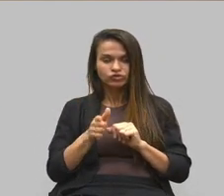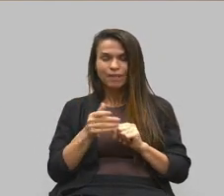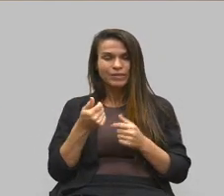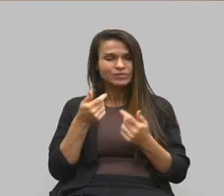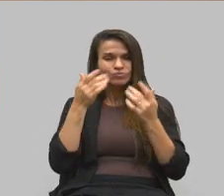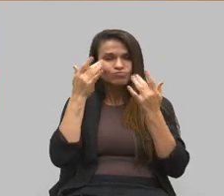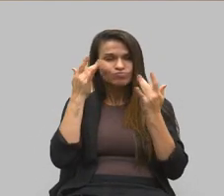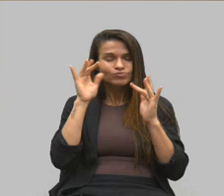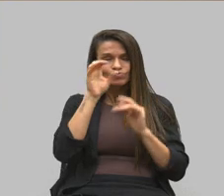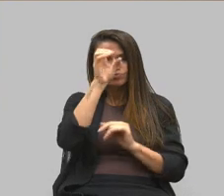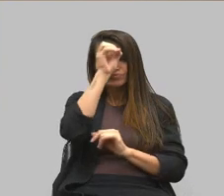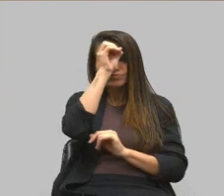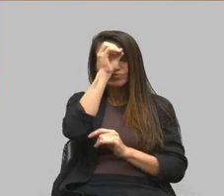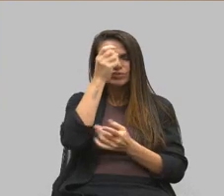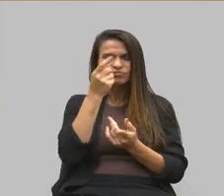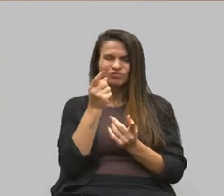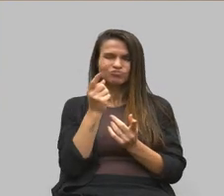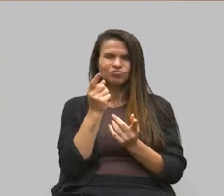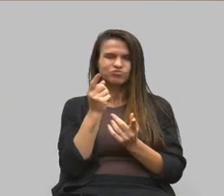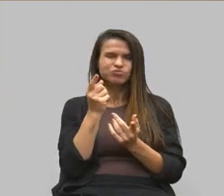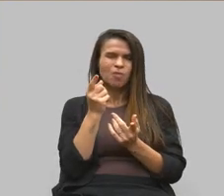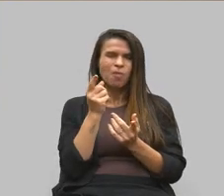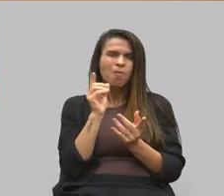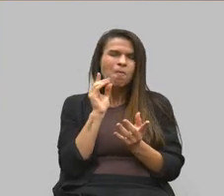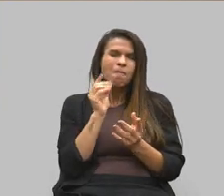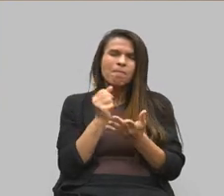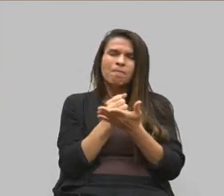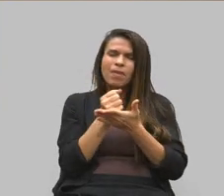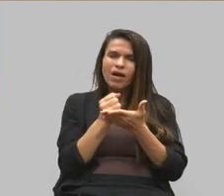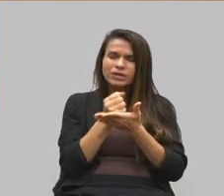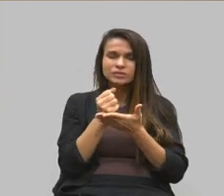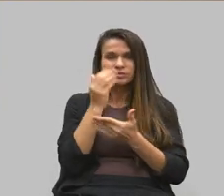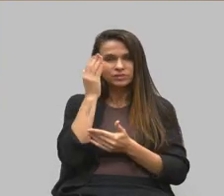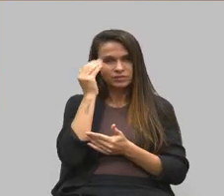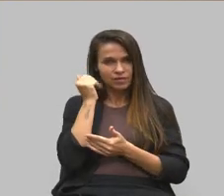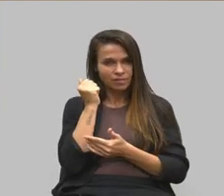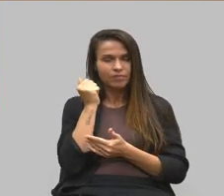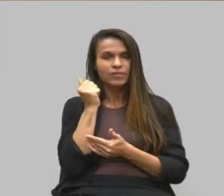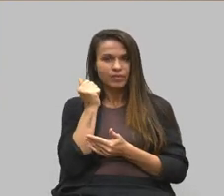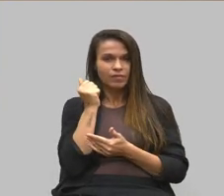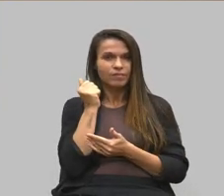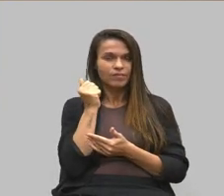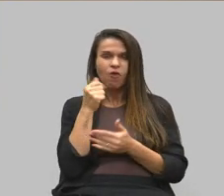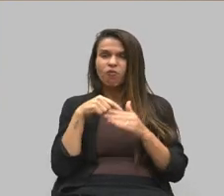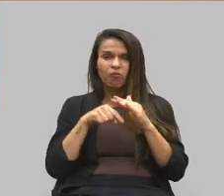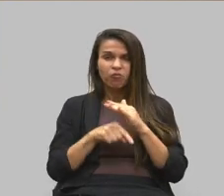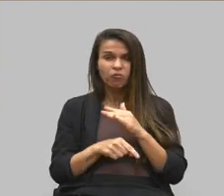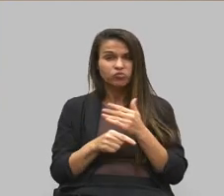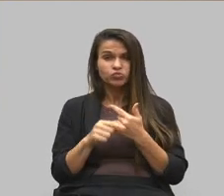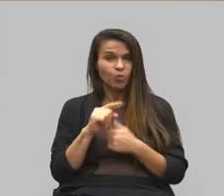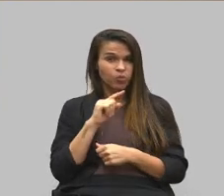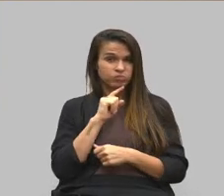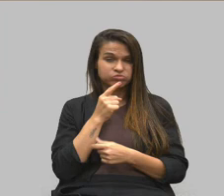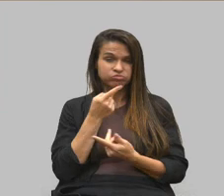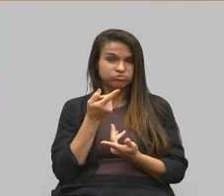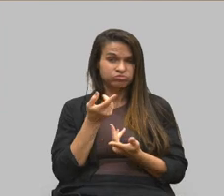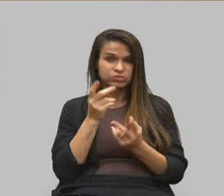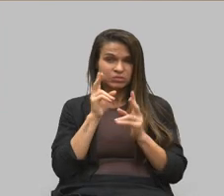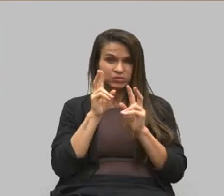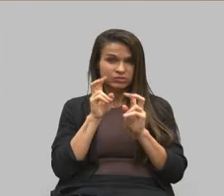noção ali bem distante da real condição eh E pelo que eu converso com com alguns